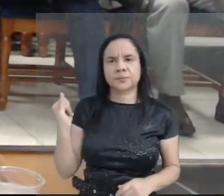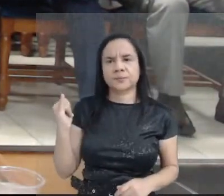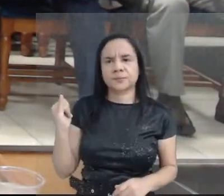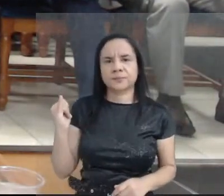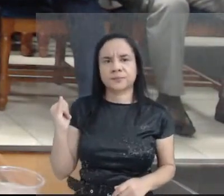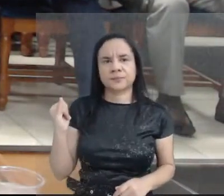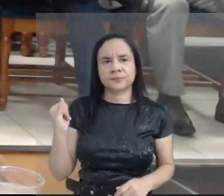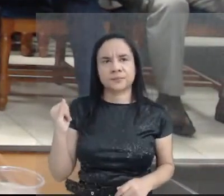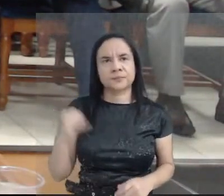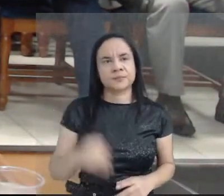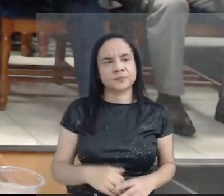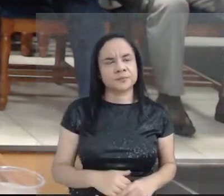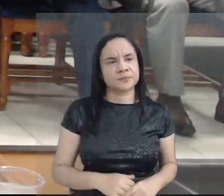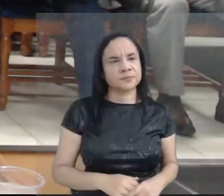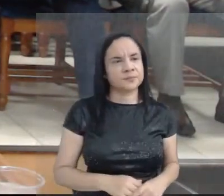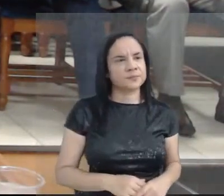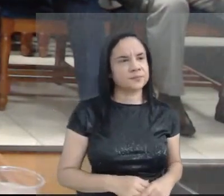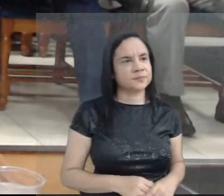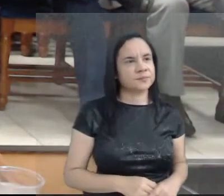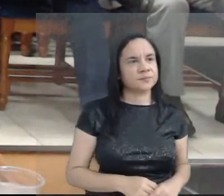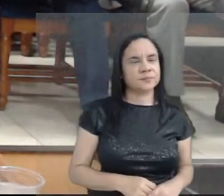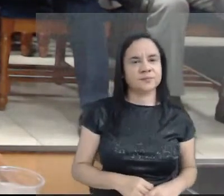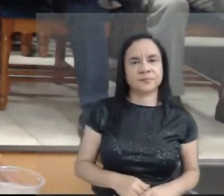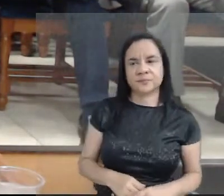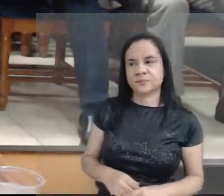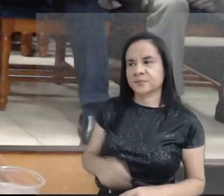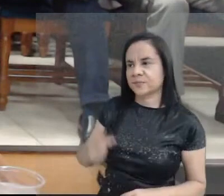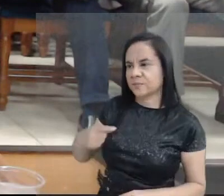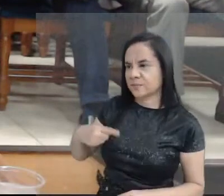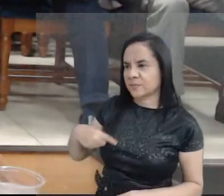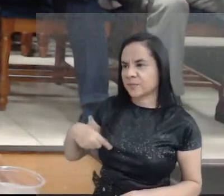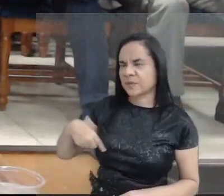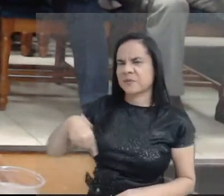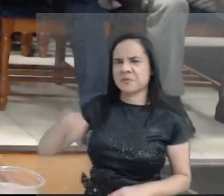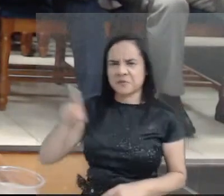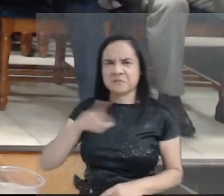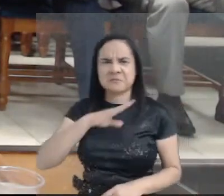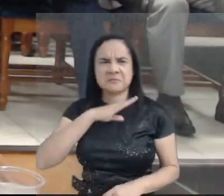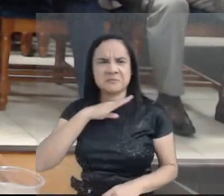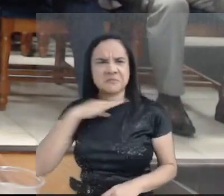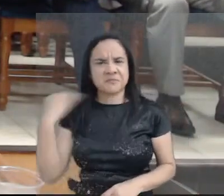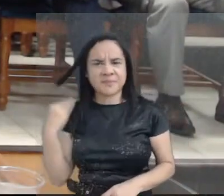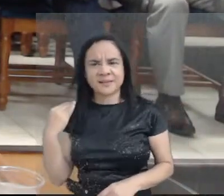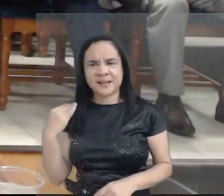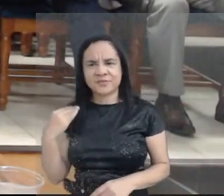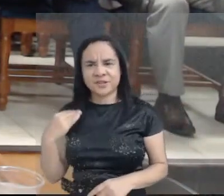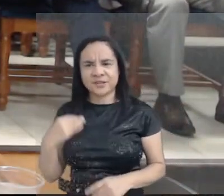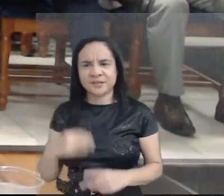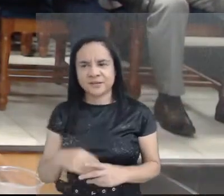vão matá-lo, como fizeram com todos, com quanto Deus enviou.